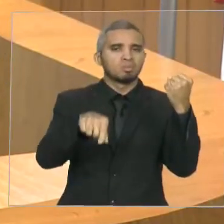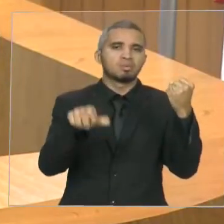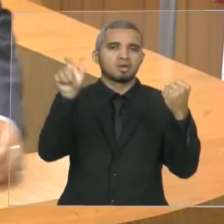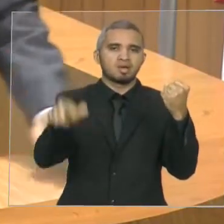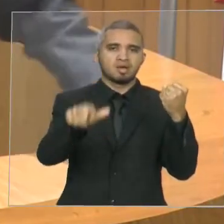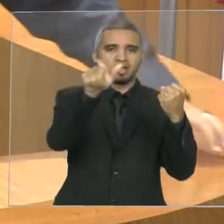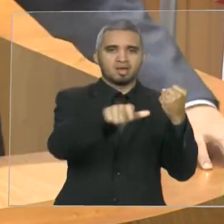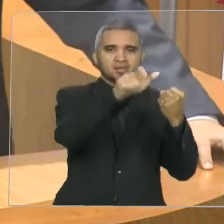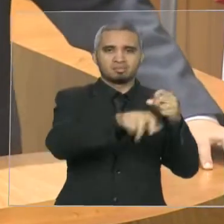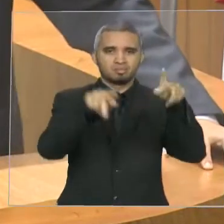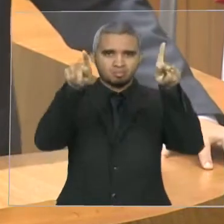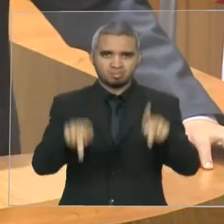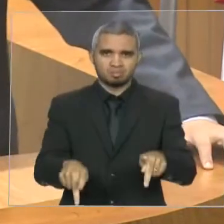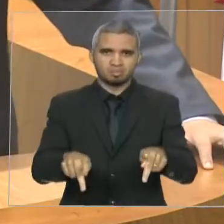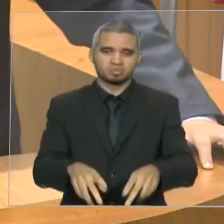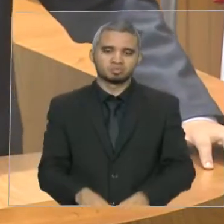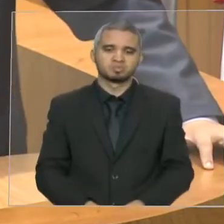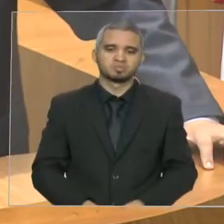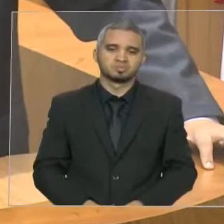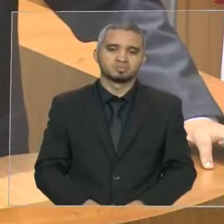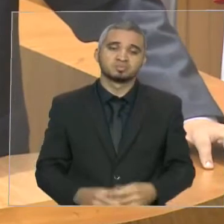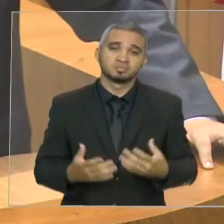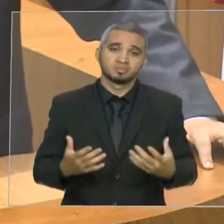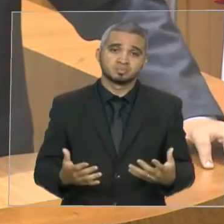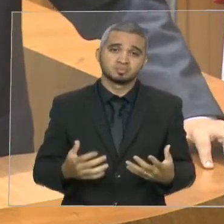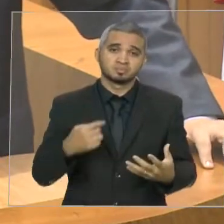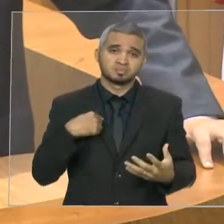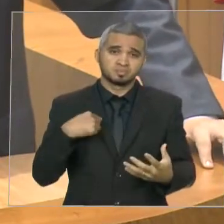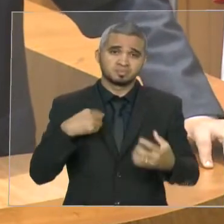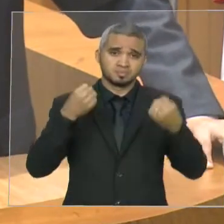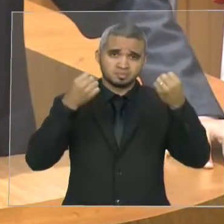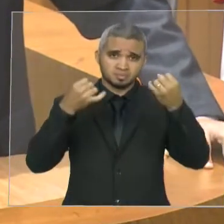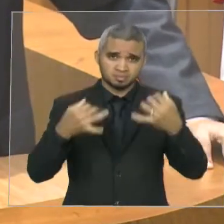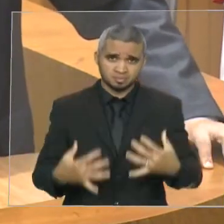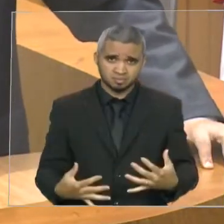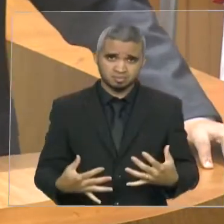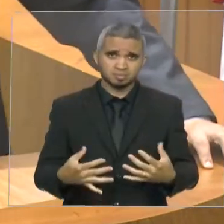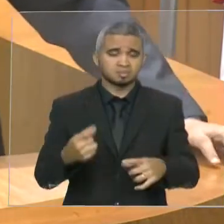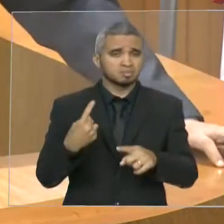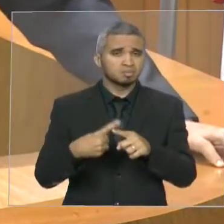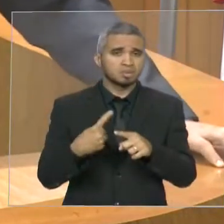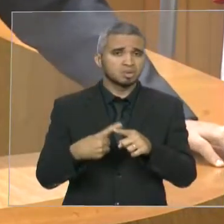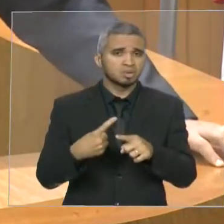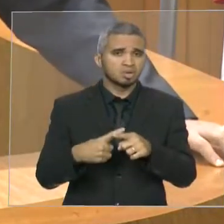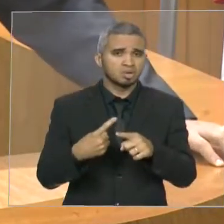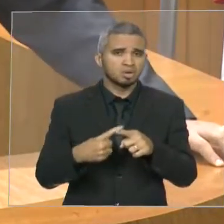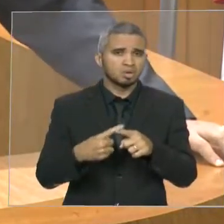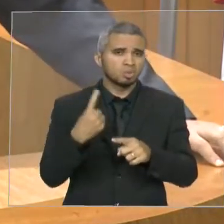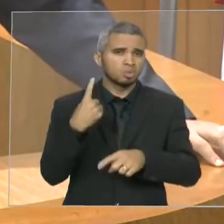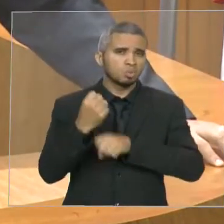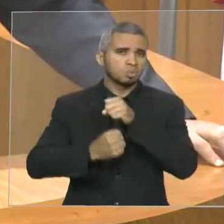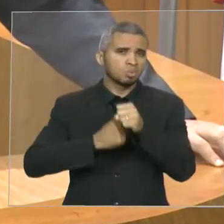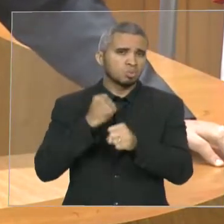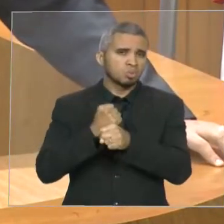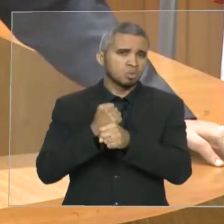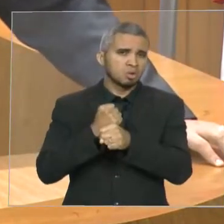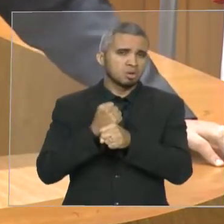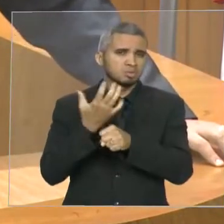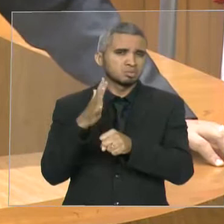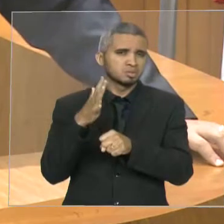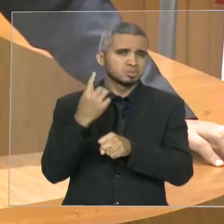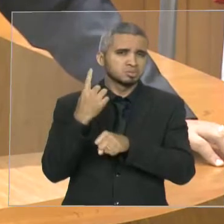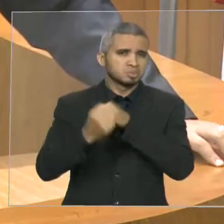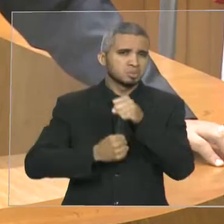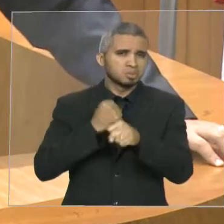Eu falo desta necessidade, haja vista que há mais de um ano a gente